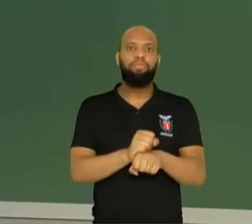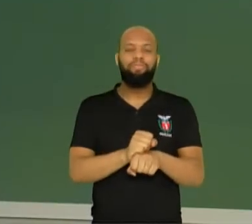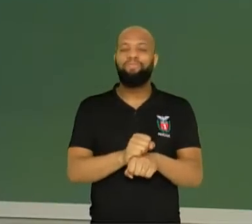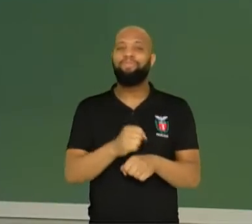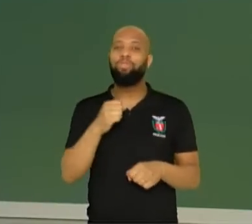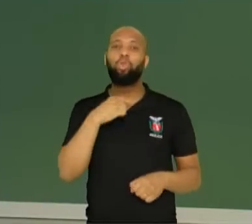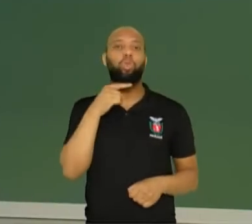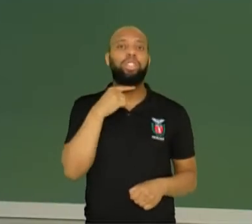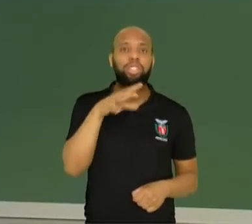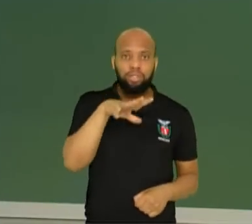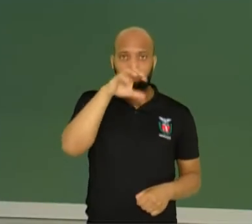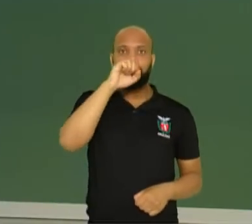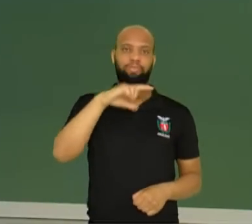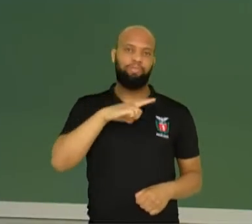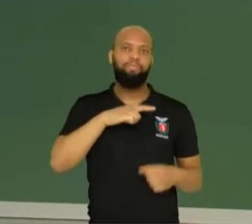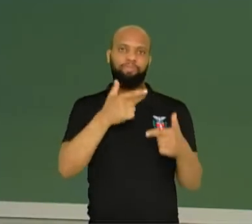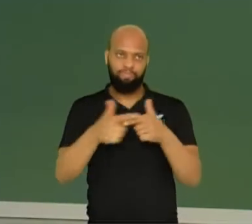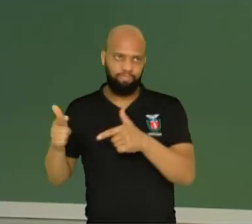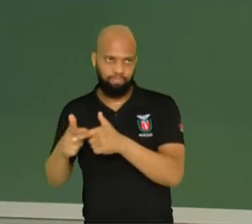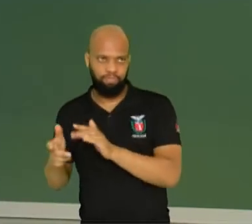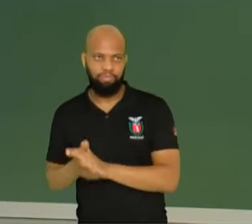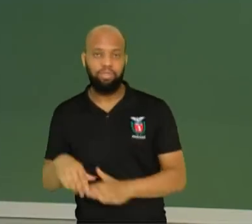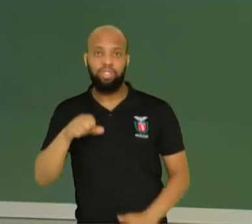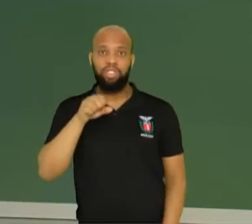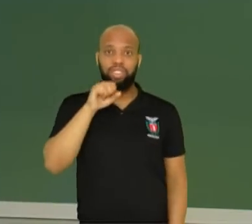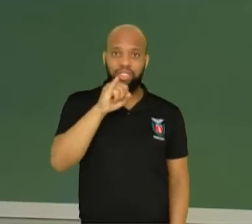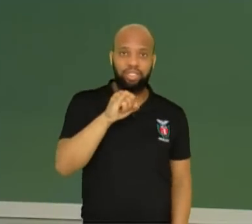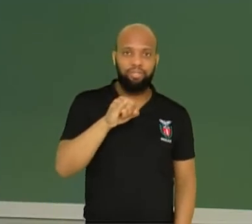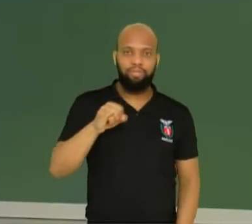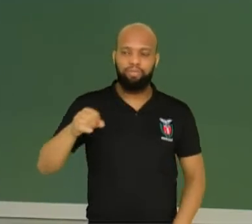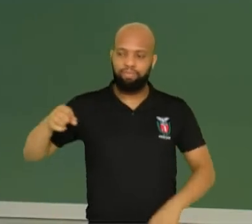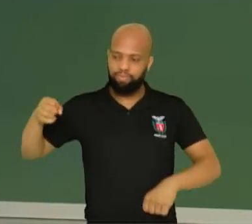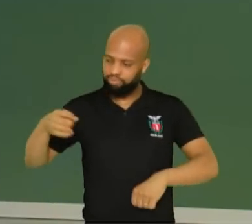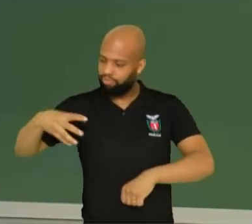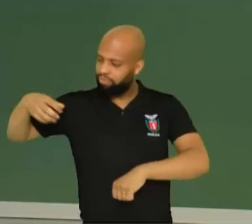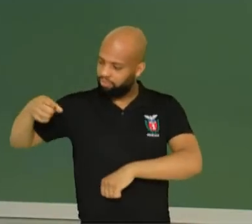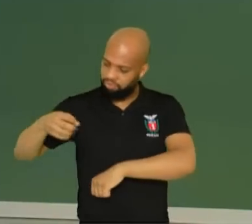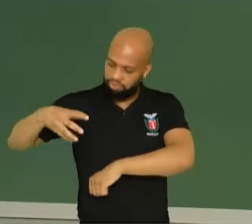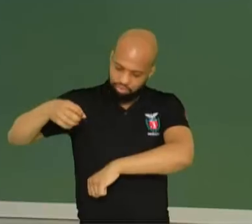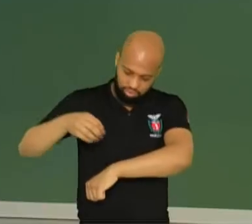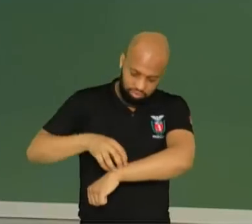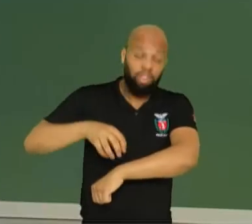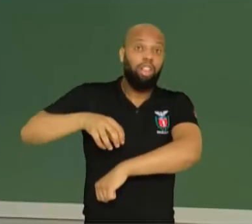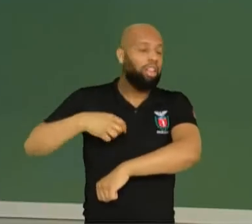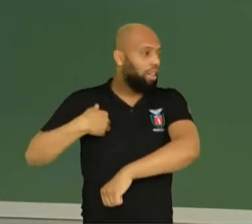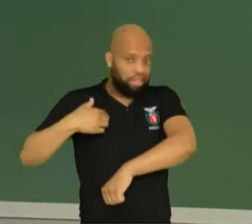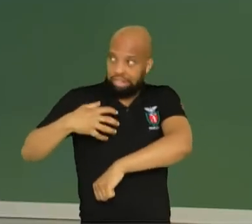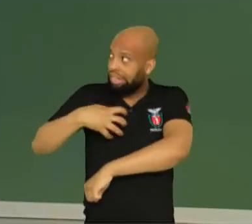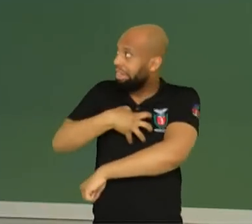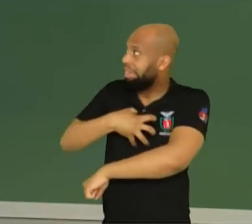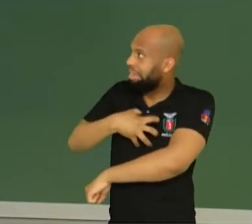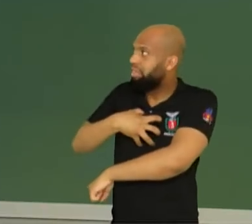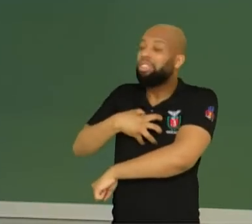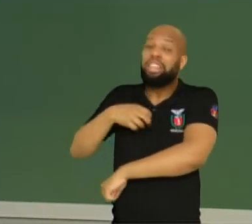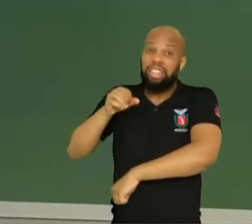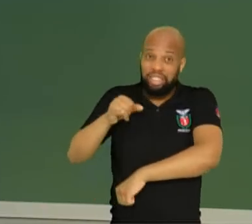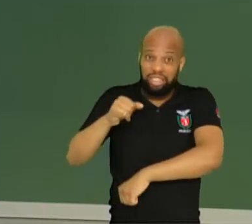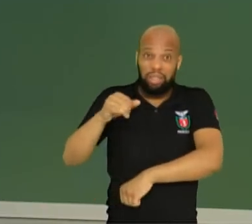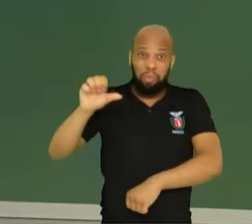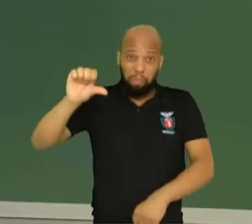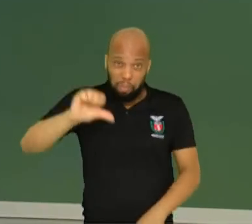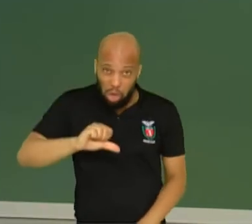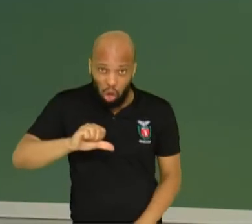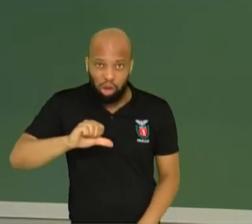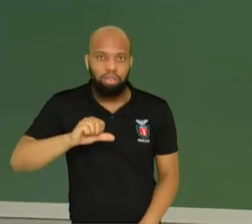grande. Então, se você for queimado por uma água-viva algum dia, procure um atendimento médico se ficar muito pior. Mas em alguns casos vai ficar